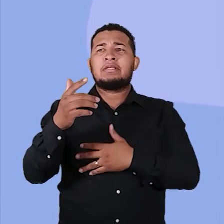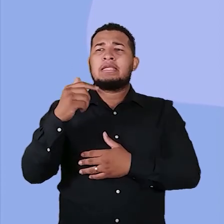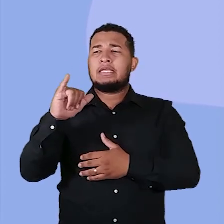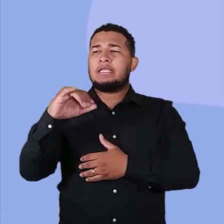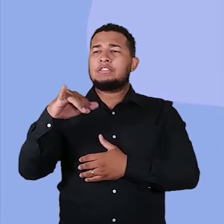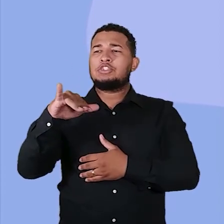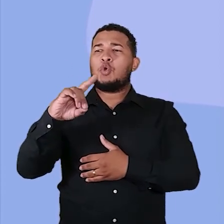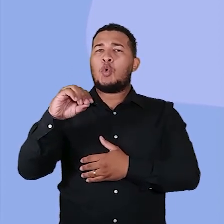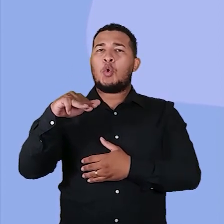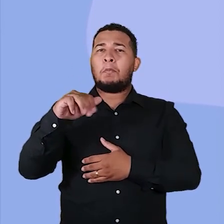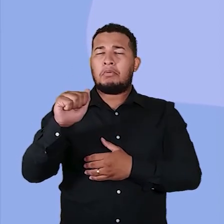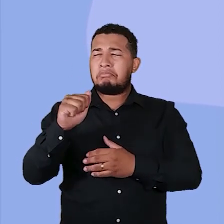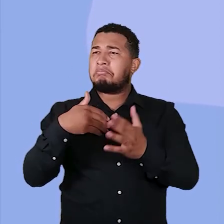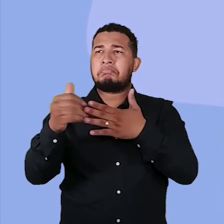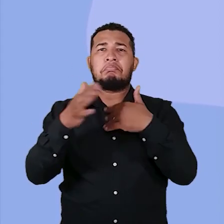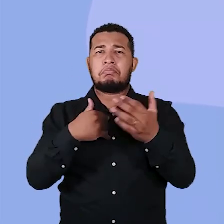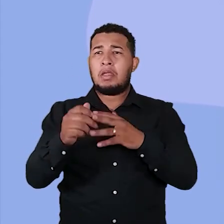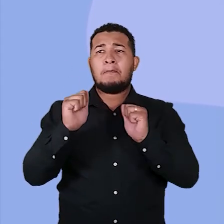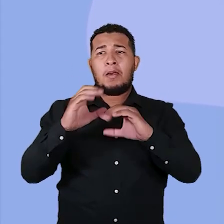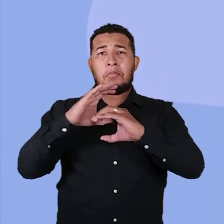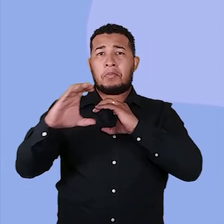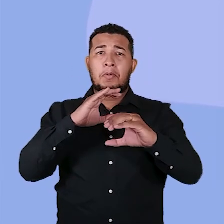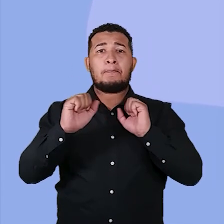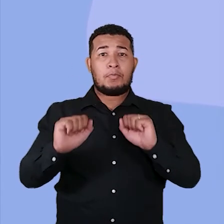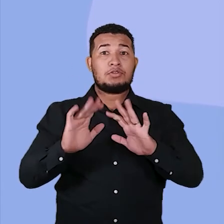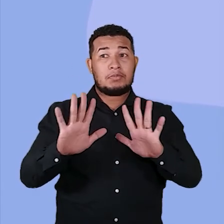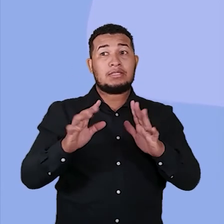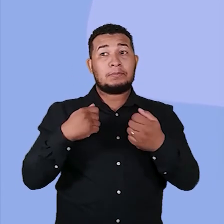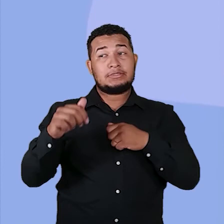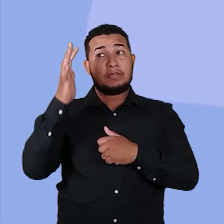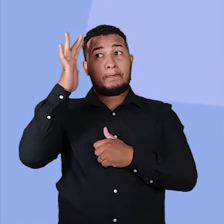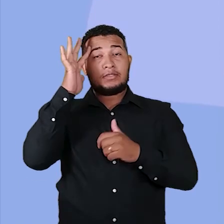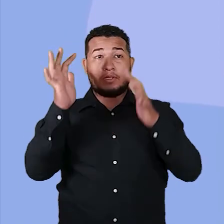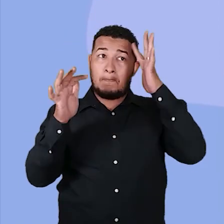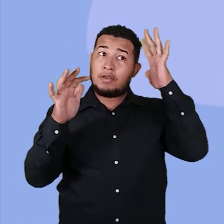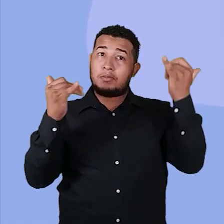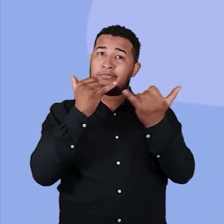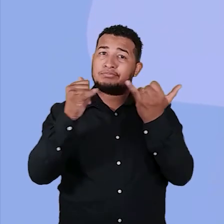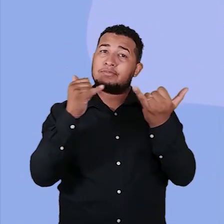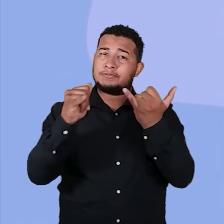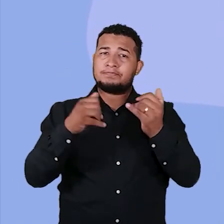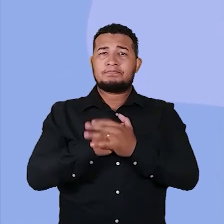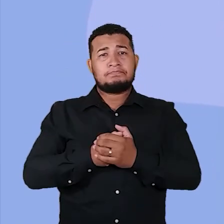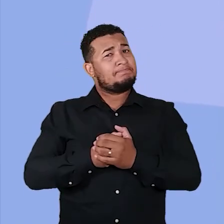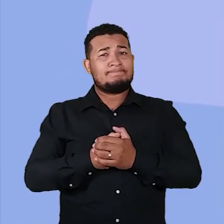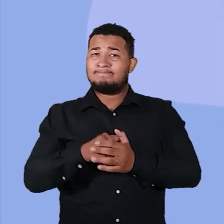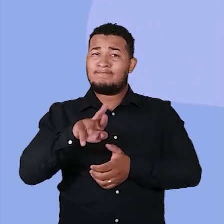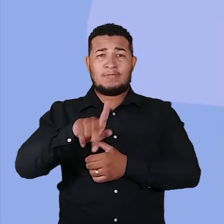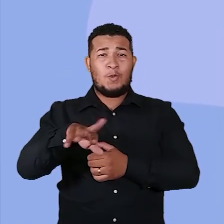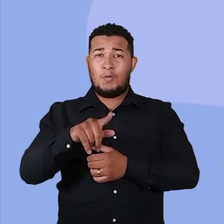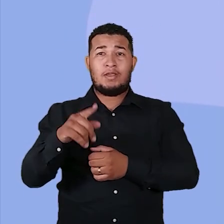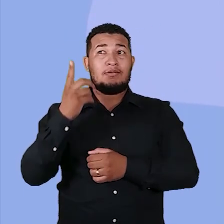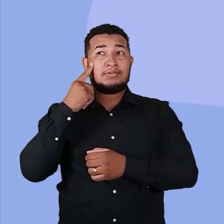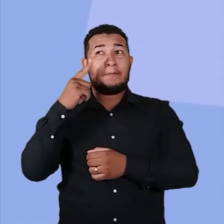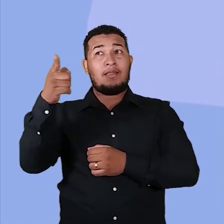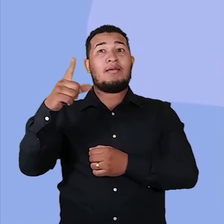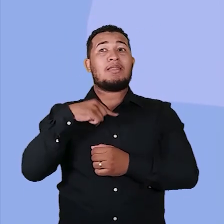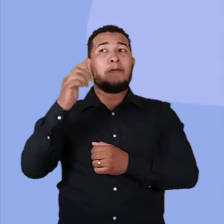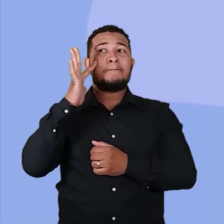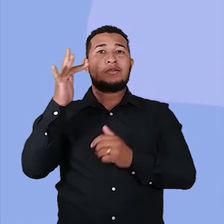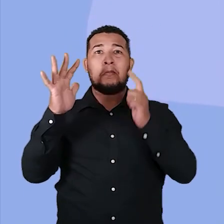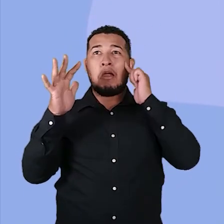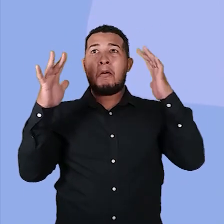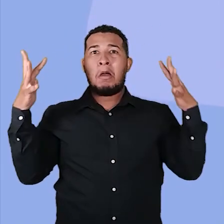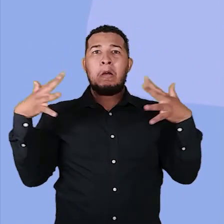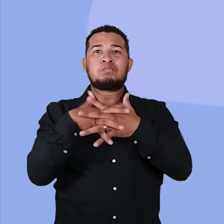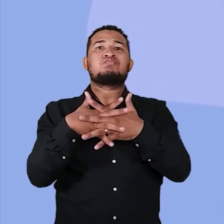independentemente do idioma, a comunicação pode ser estabelecida, desde que os sujeitos tenham pensamentos semelhantes. Não. Tanto que no próprio quadrinho não